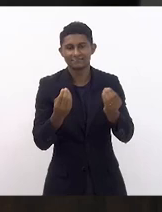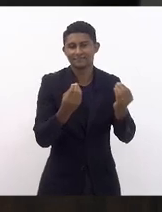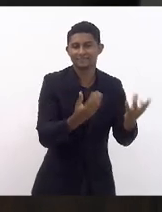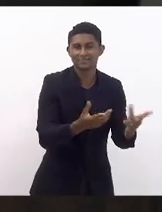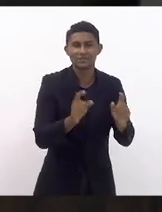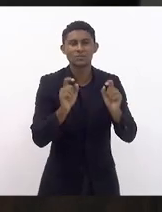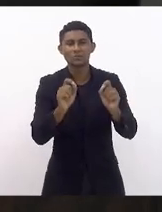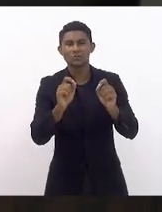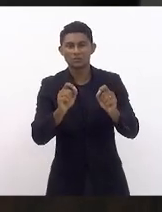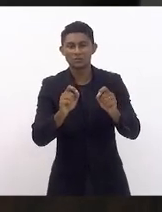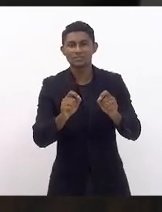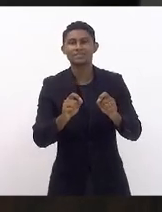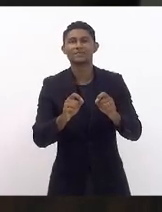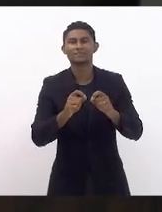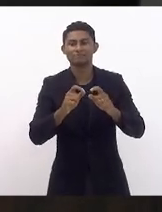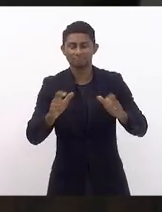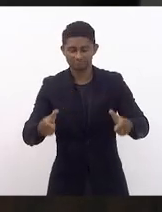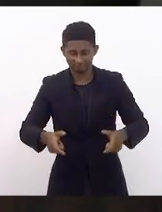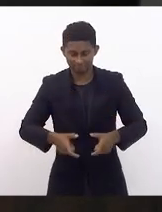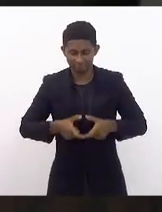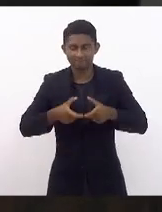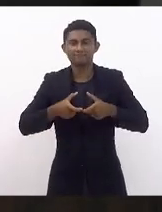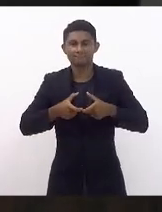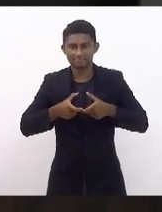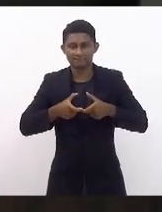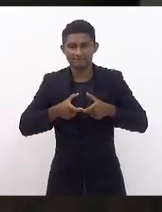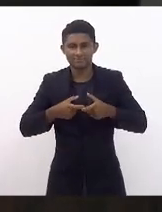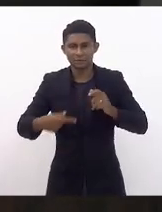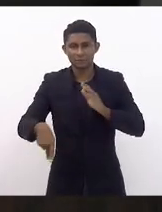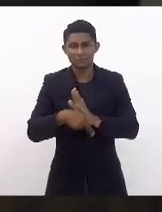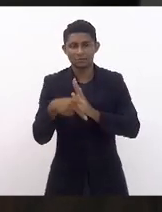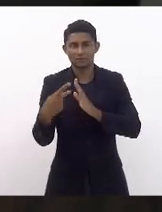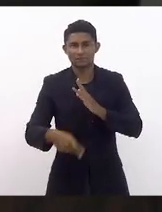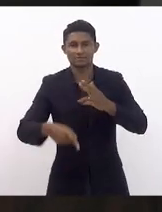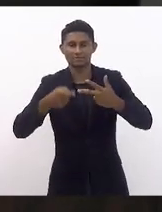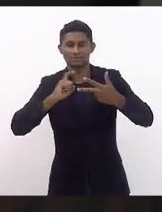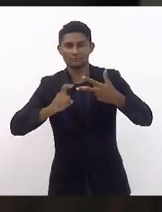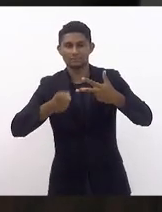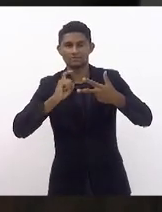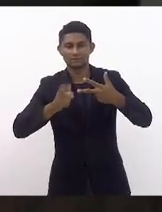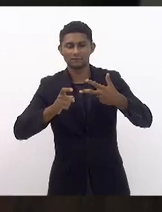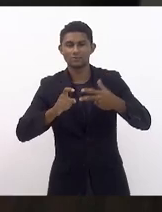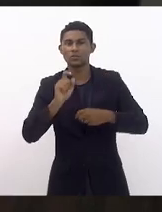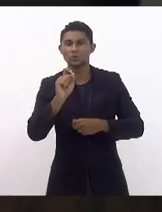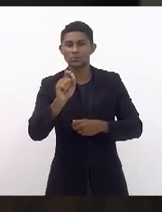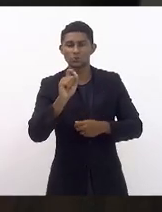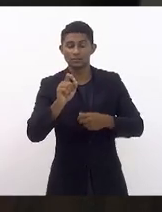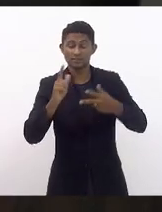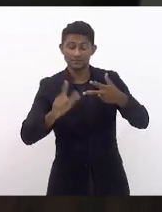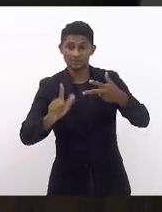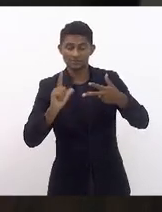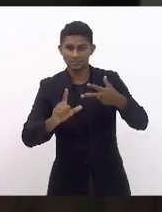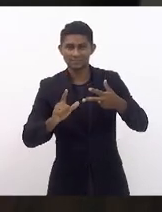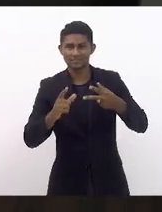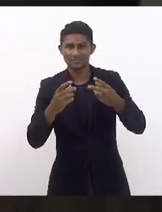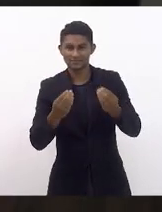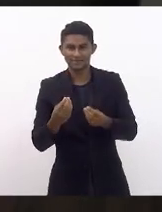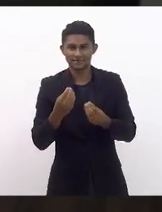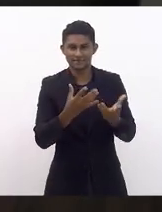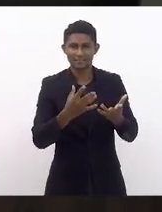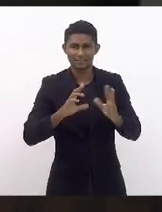da maior condecoração do Poder Legislativo Estadual, a medalha Tiradentes, ao